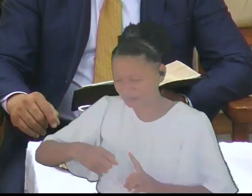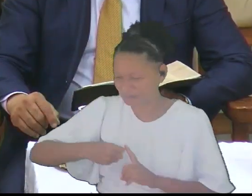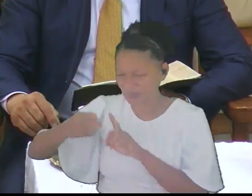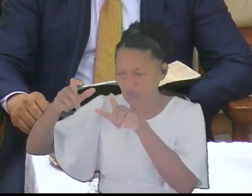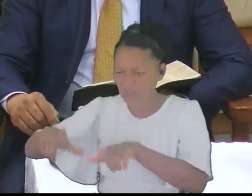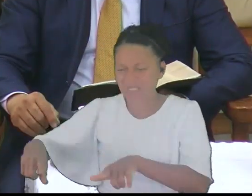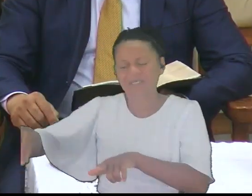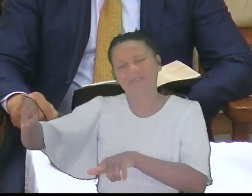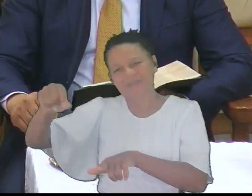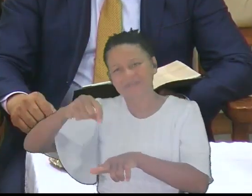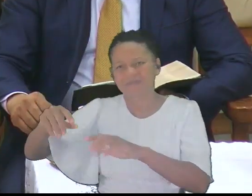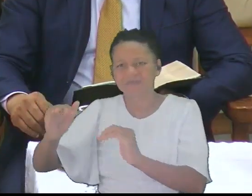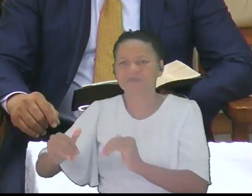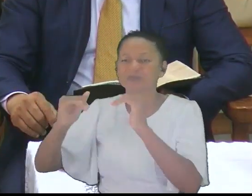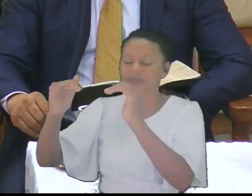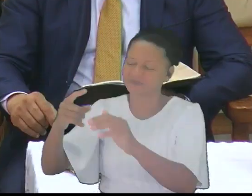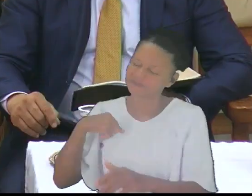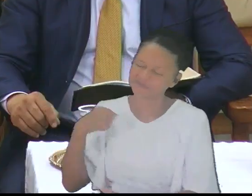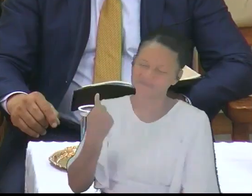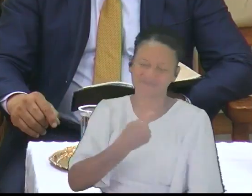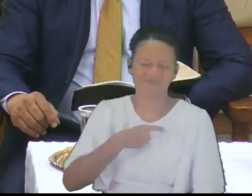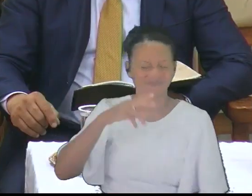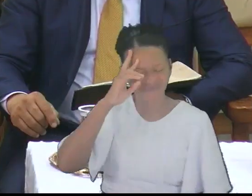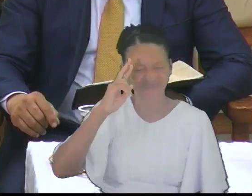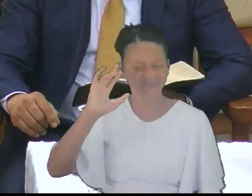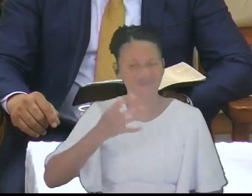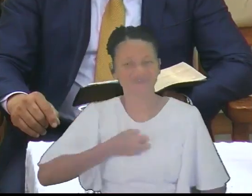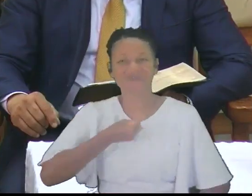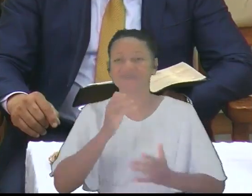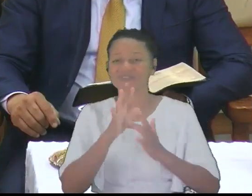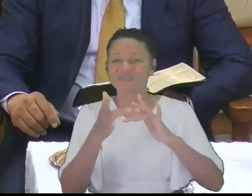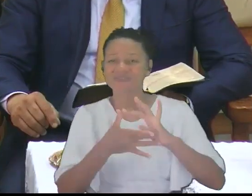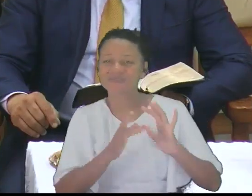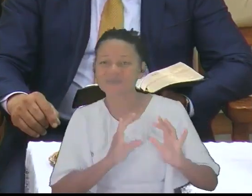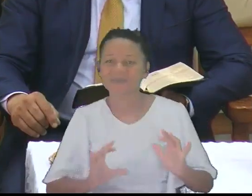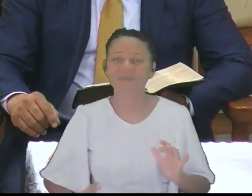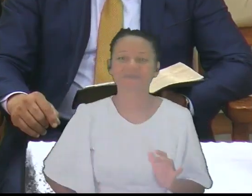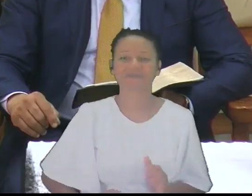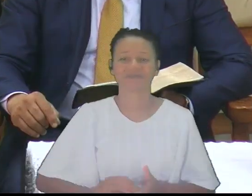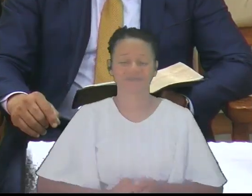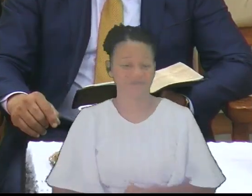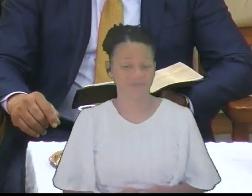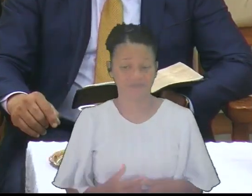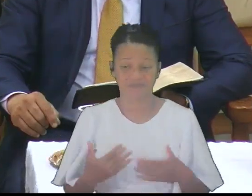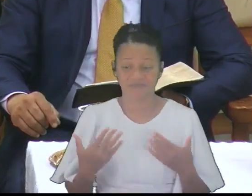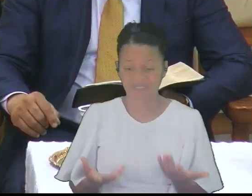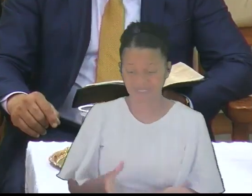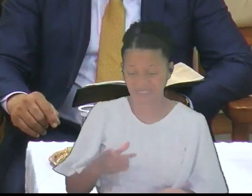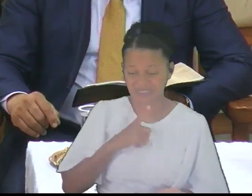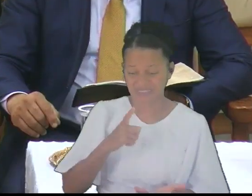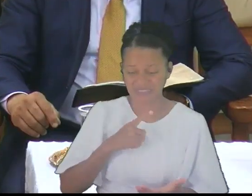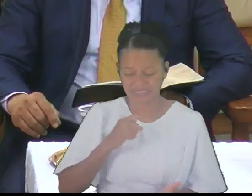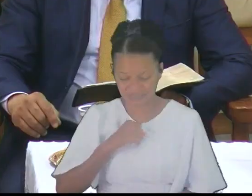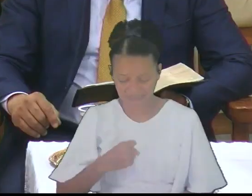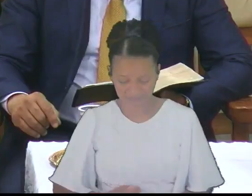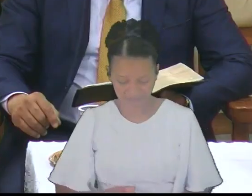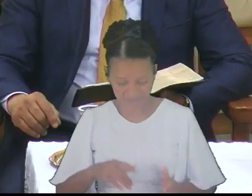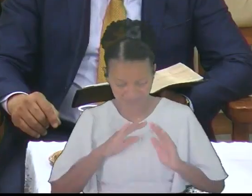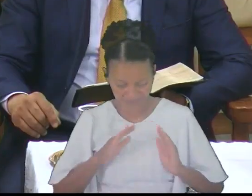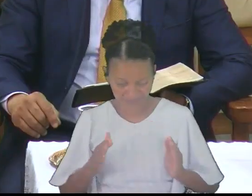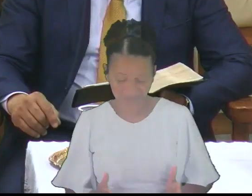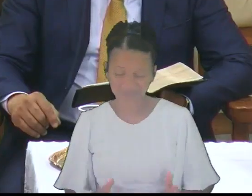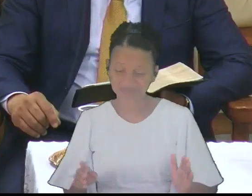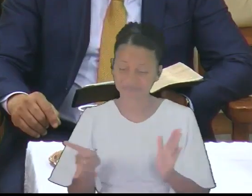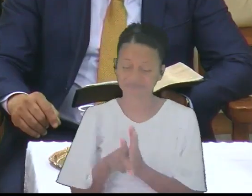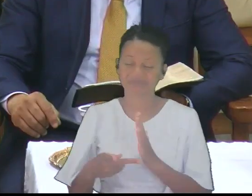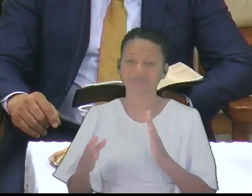dos Santos. É nosso Senhor e Salvador Jesus Cristo. Tendo um grande sumo sacerdote na casa de